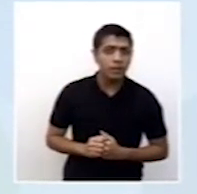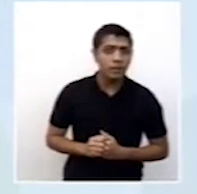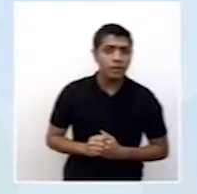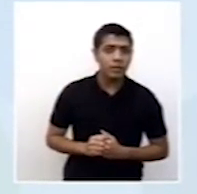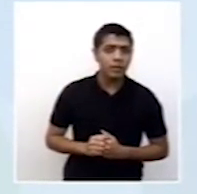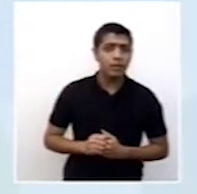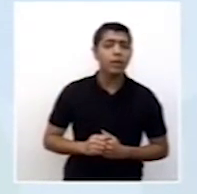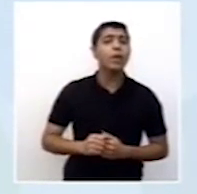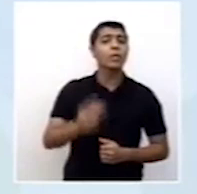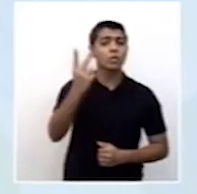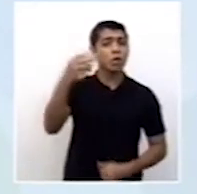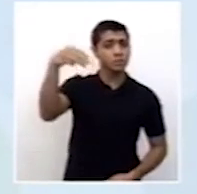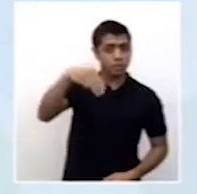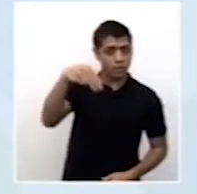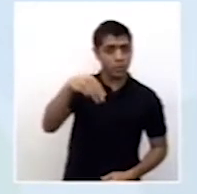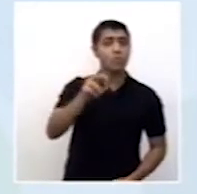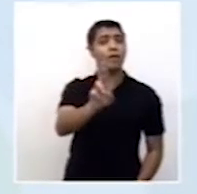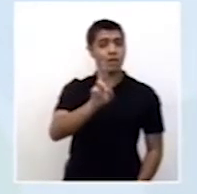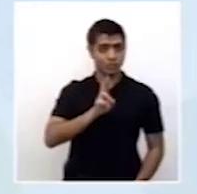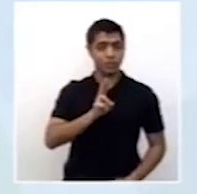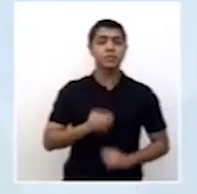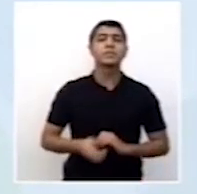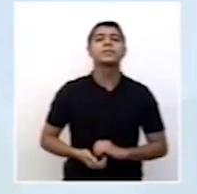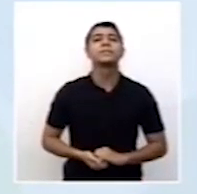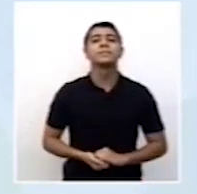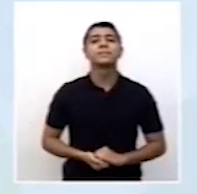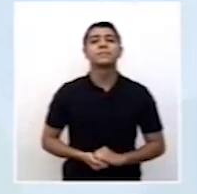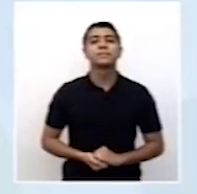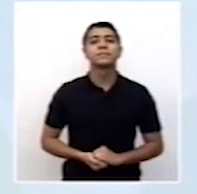Vou dar 2 minutos para vocês responderem.